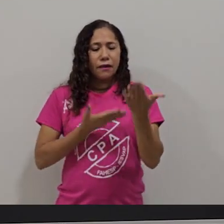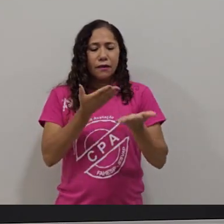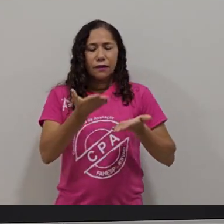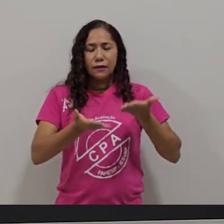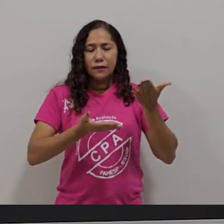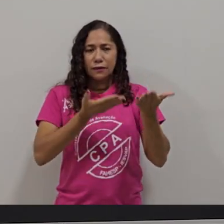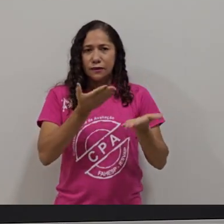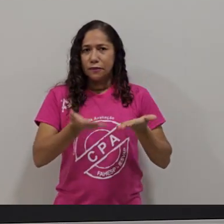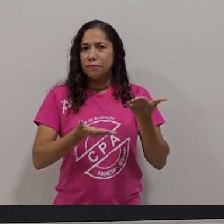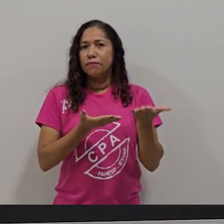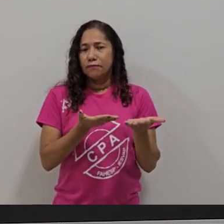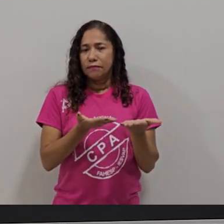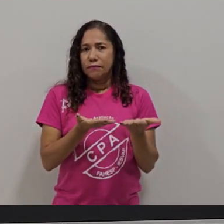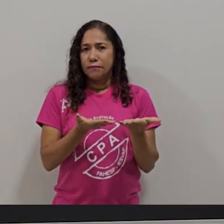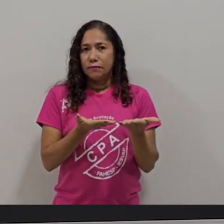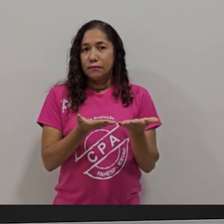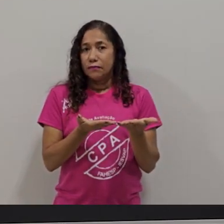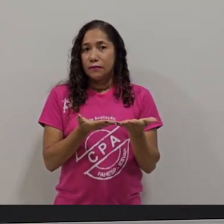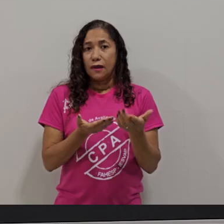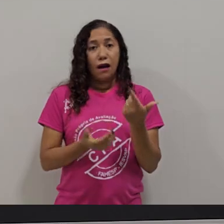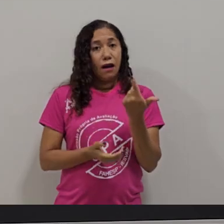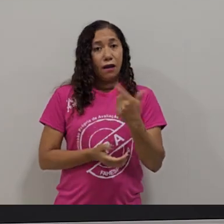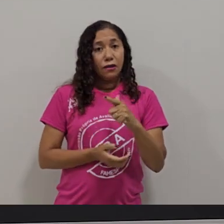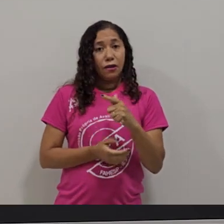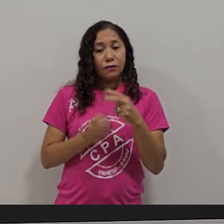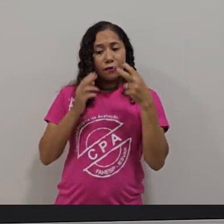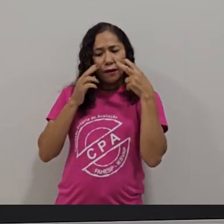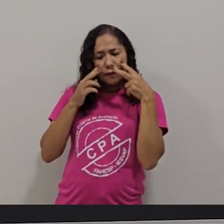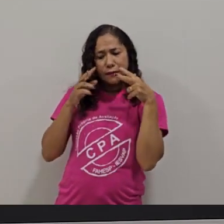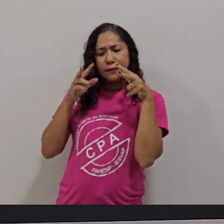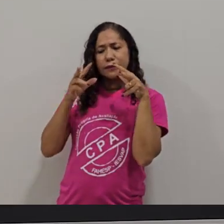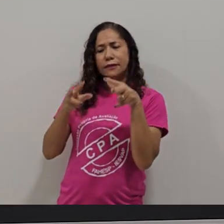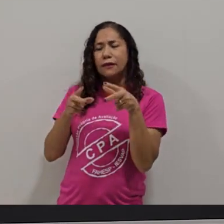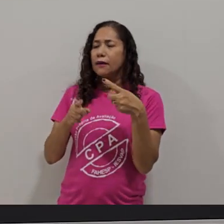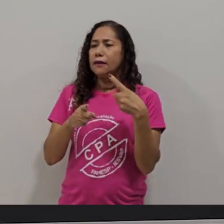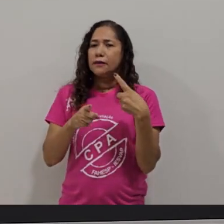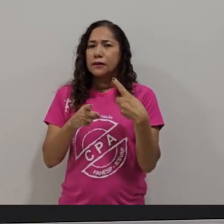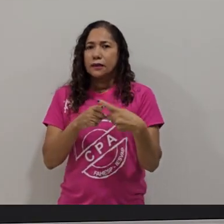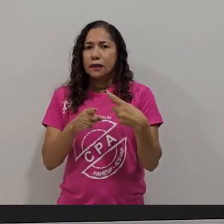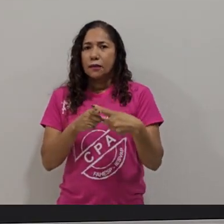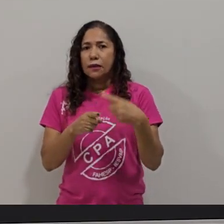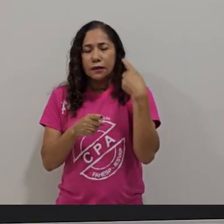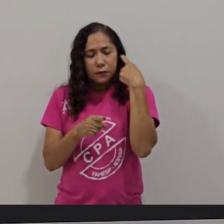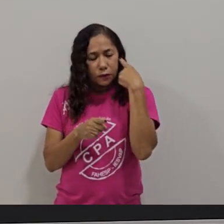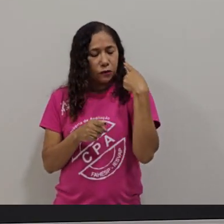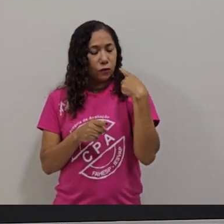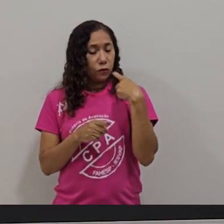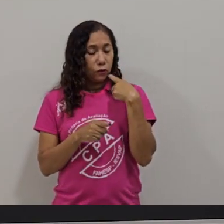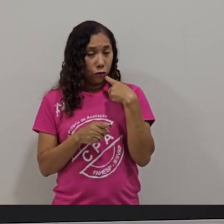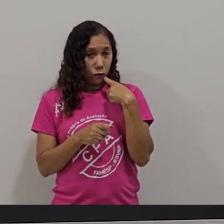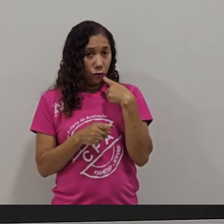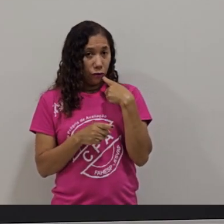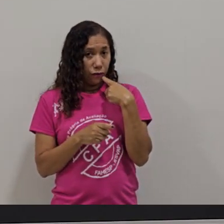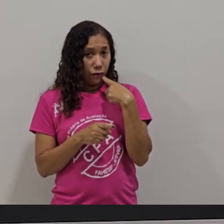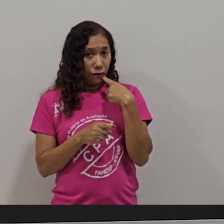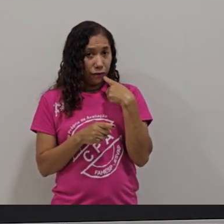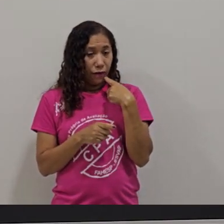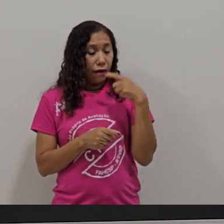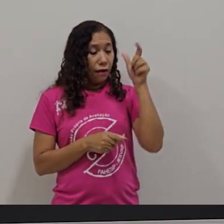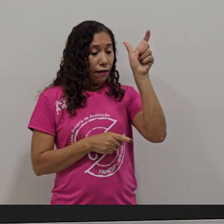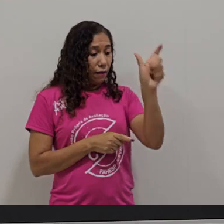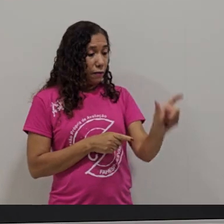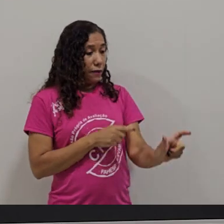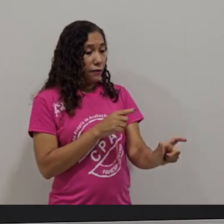atendimento não tem atenção especial, às vezes porque a pessoa é surda e quem atendeu não